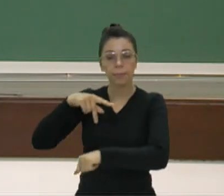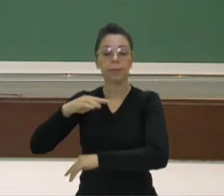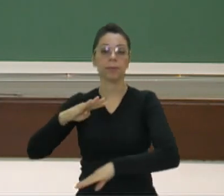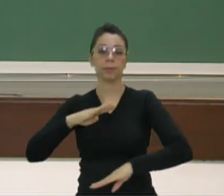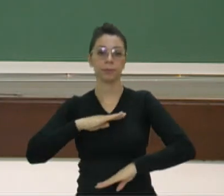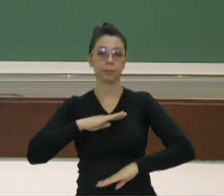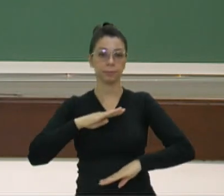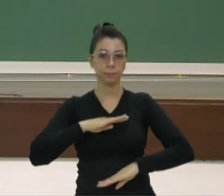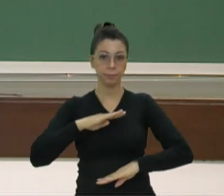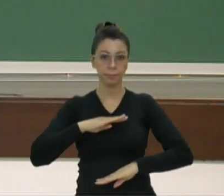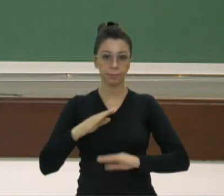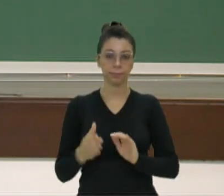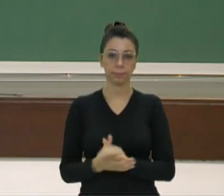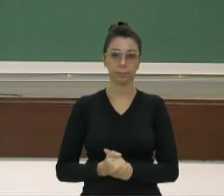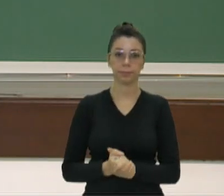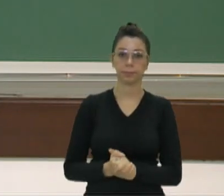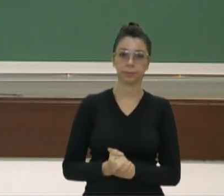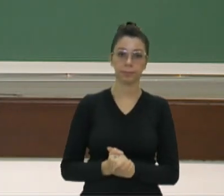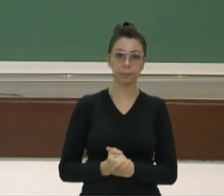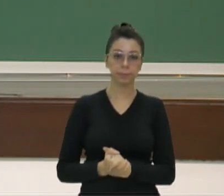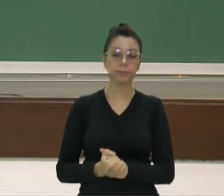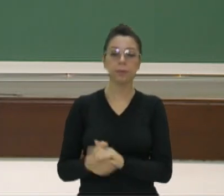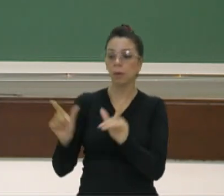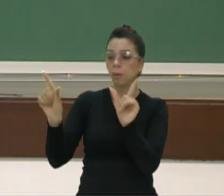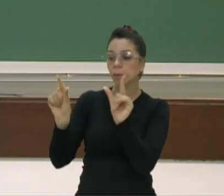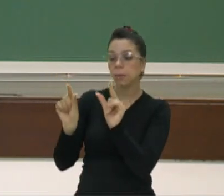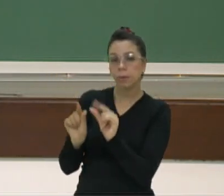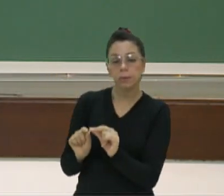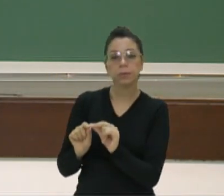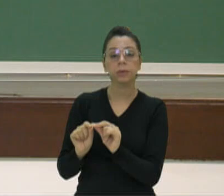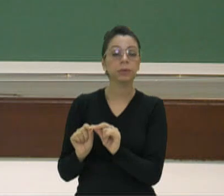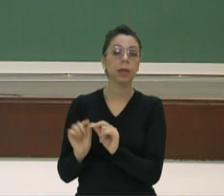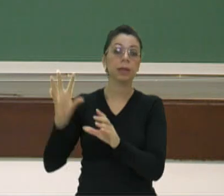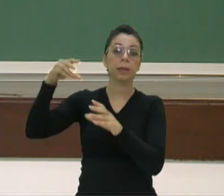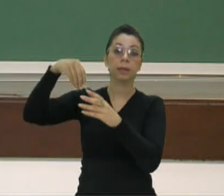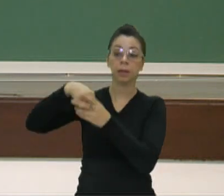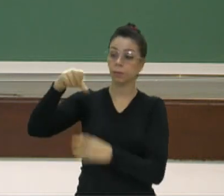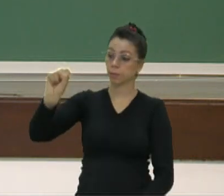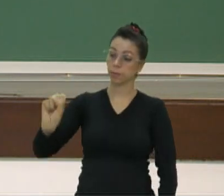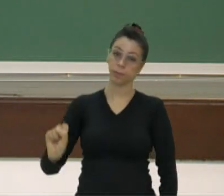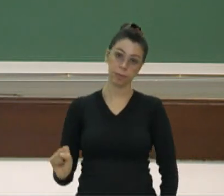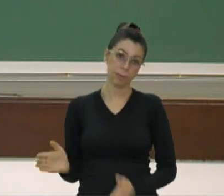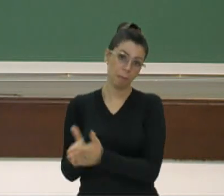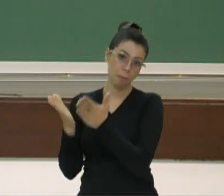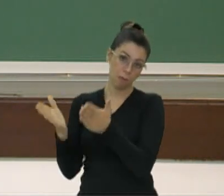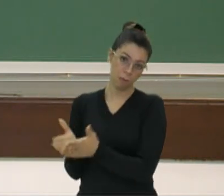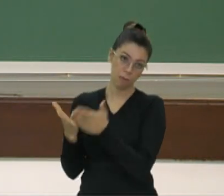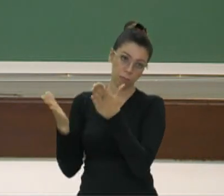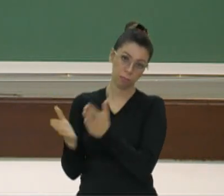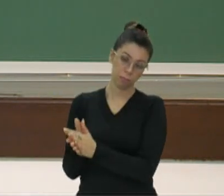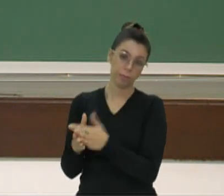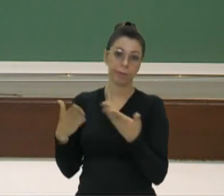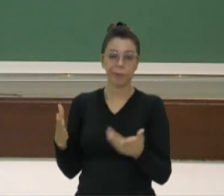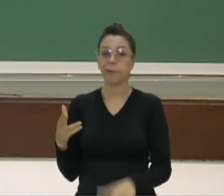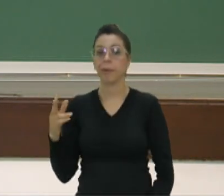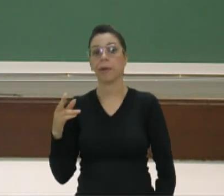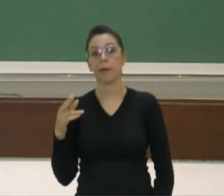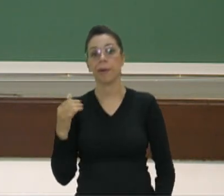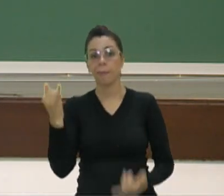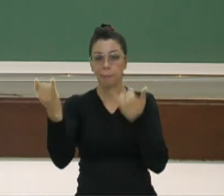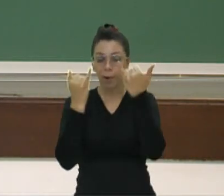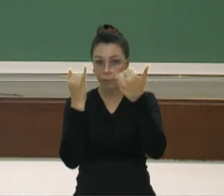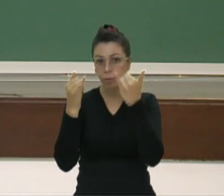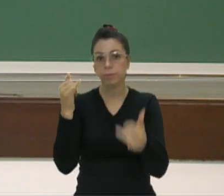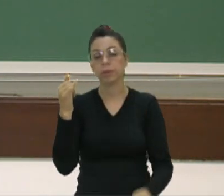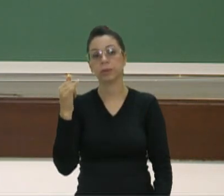pouquinho mais desvantajosa economicamente estariam todos no hemisfério sul. Então aqui você percebe que isso é informação enganosa ou